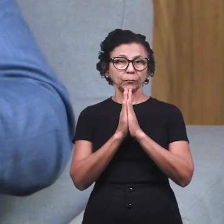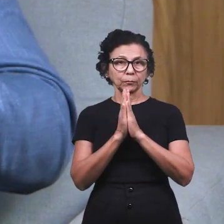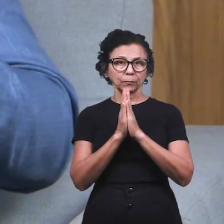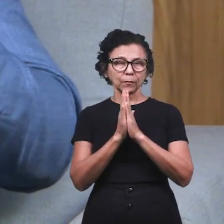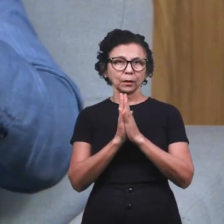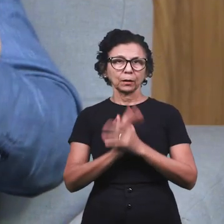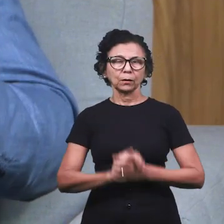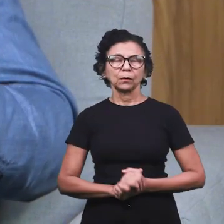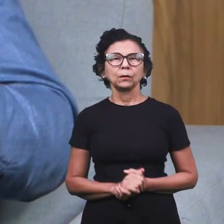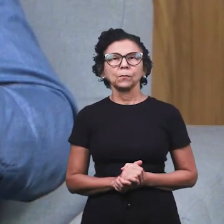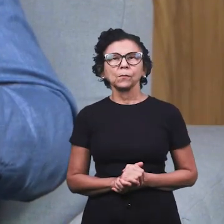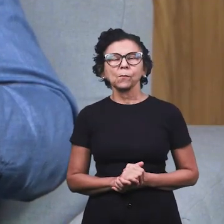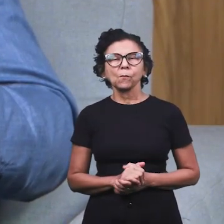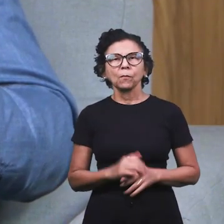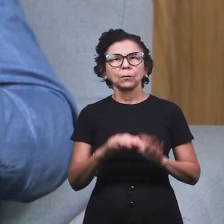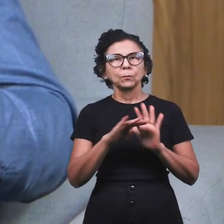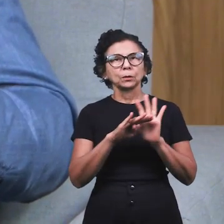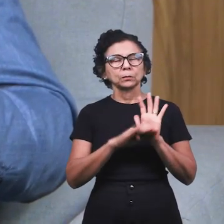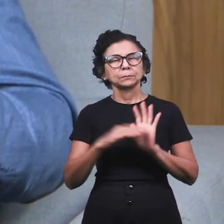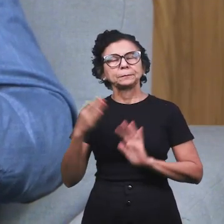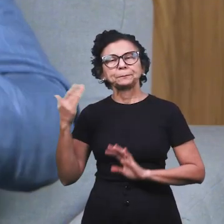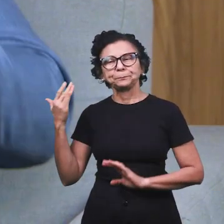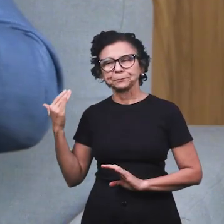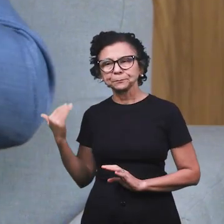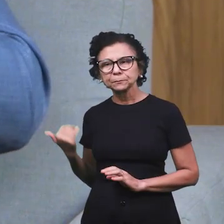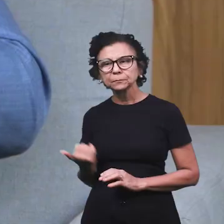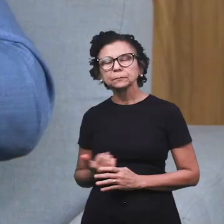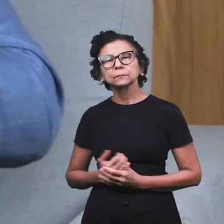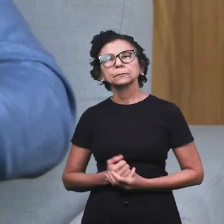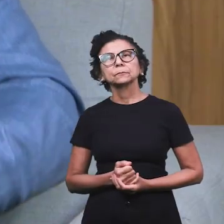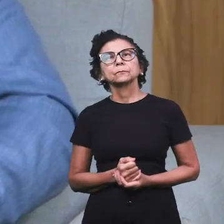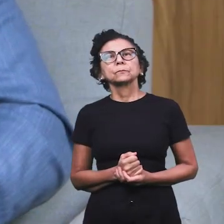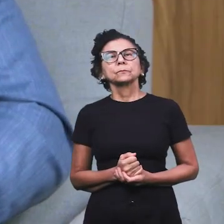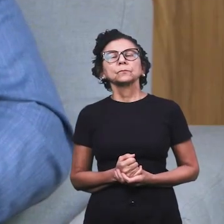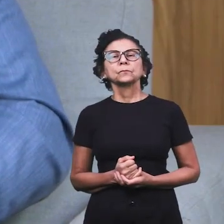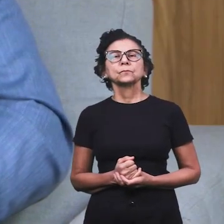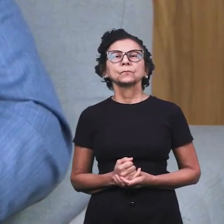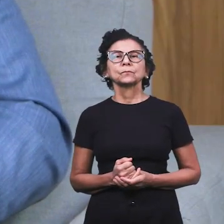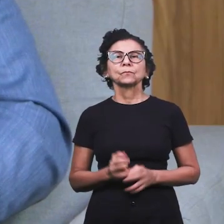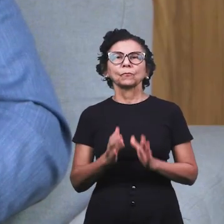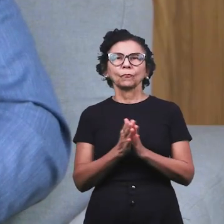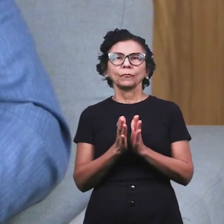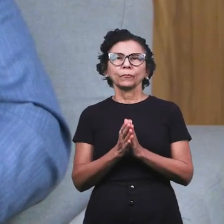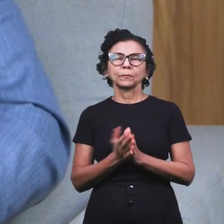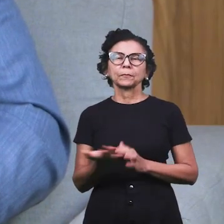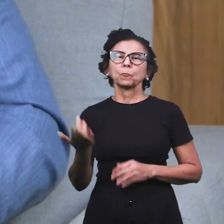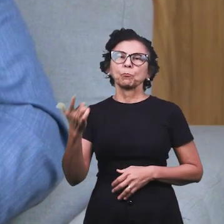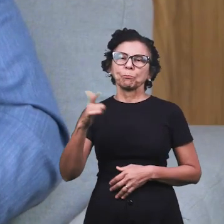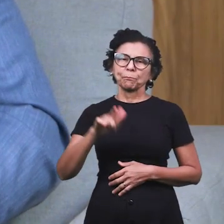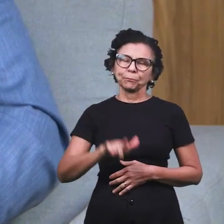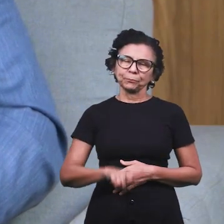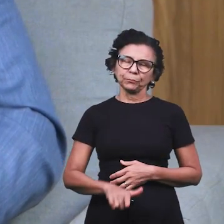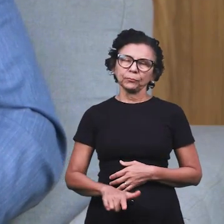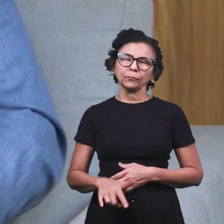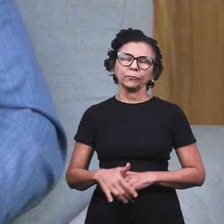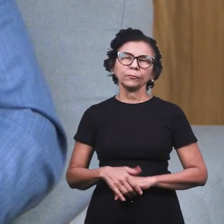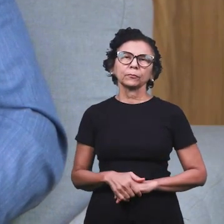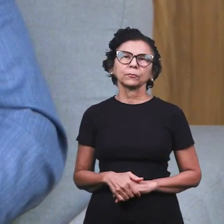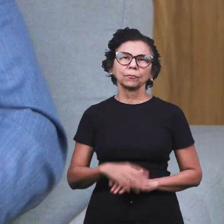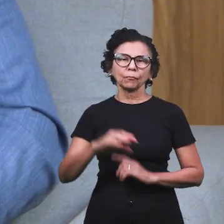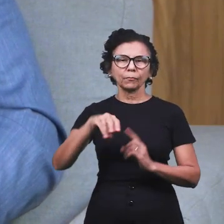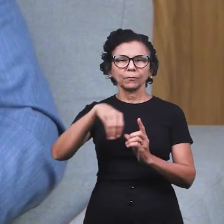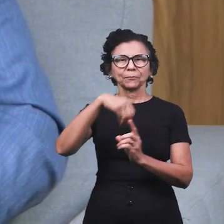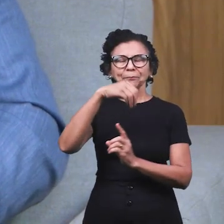episódio anterior, falamos sobre a oração e hoje, mais uma vez, nós vamos falar sobre este recurso da graça,